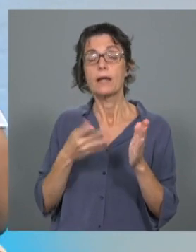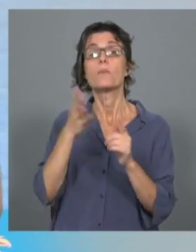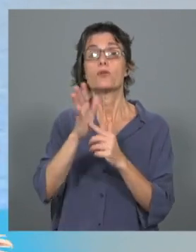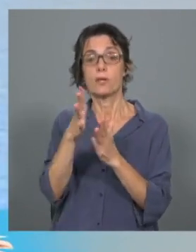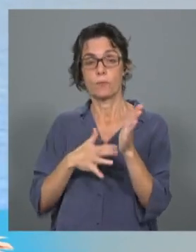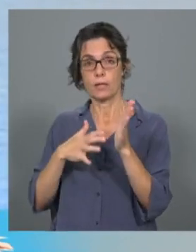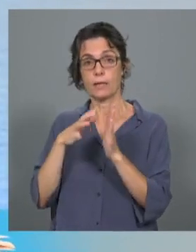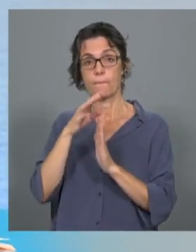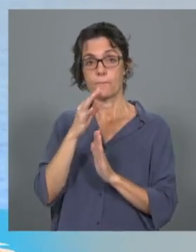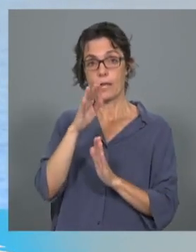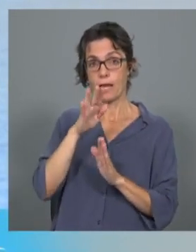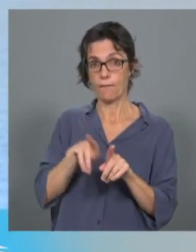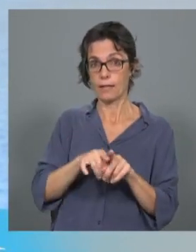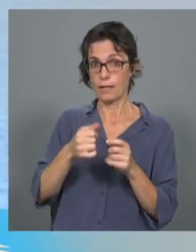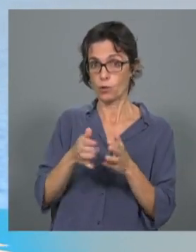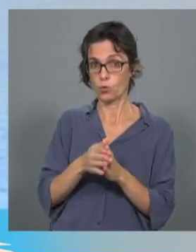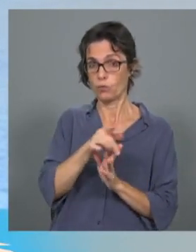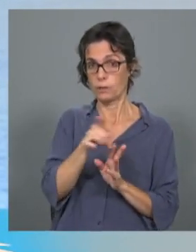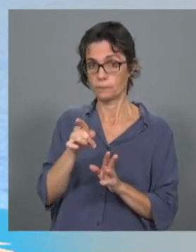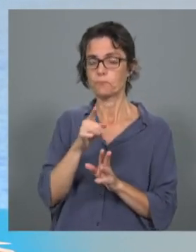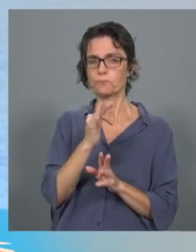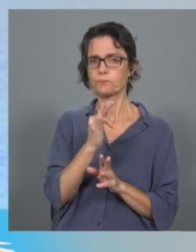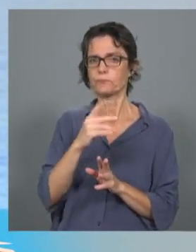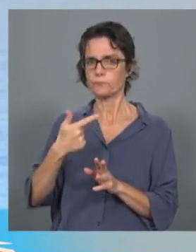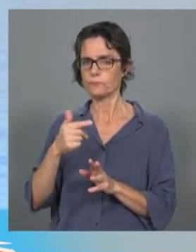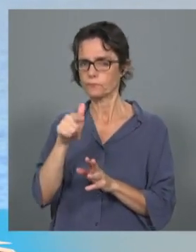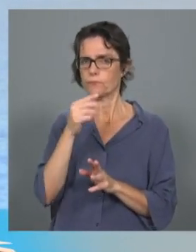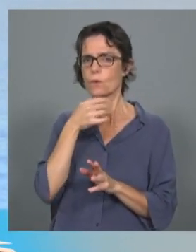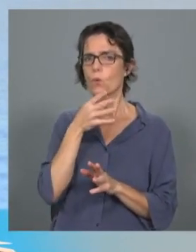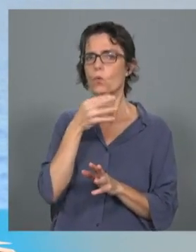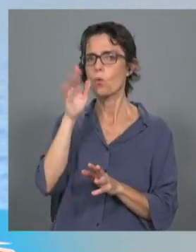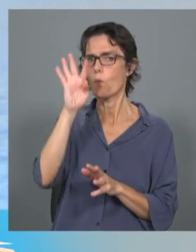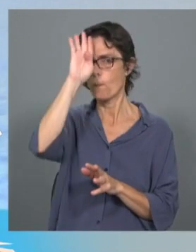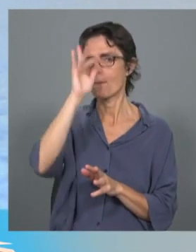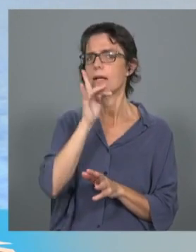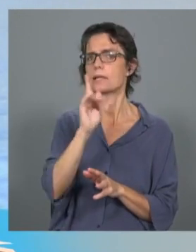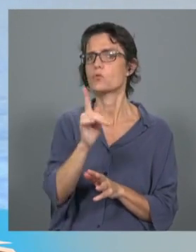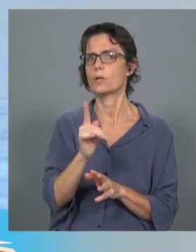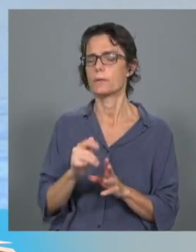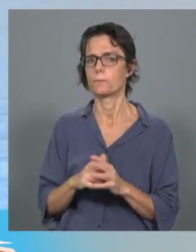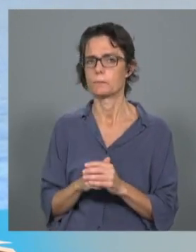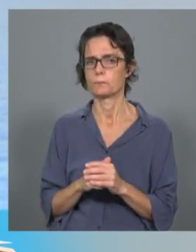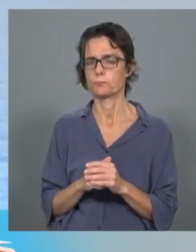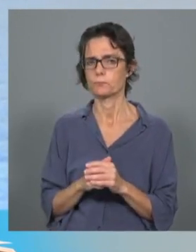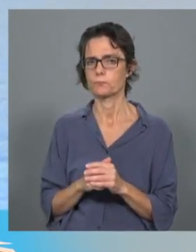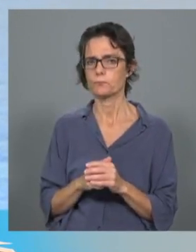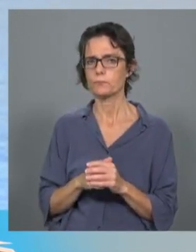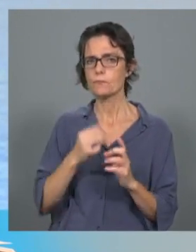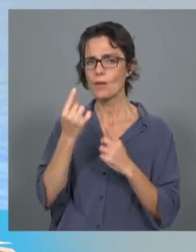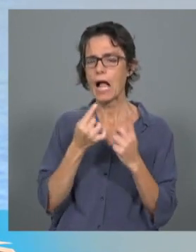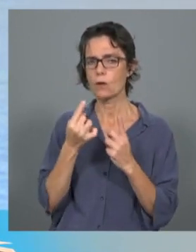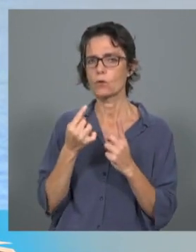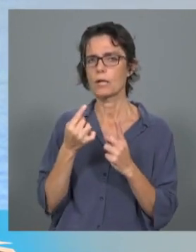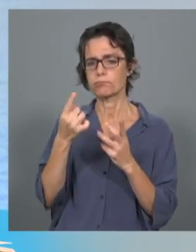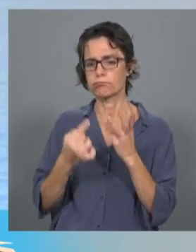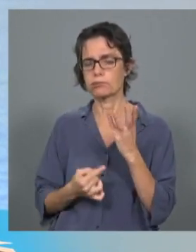Tutti, utiliza aqui uma afirmação muito interessante que constantemente está a ser utilizada mesmo na